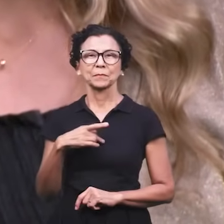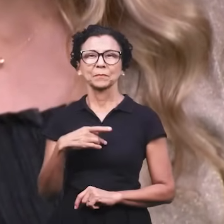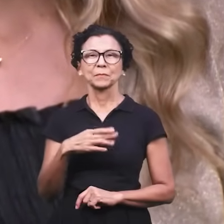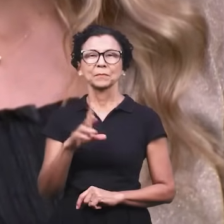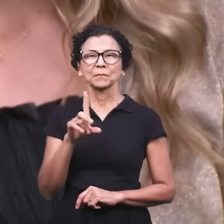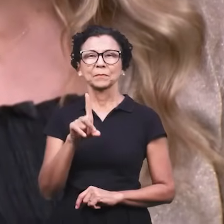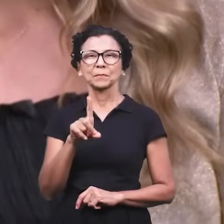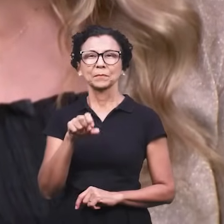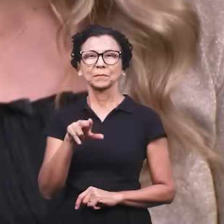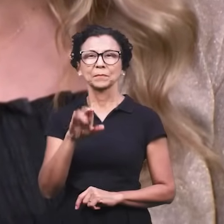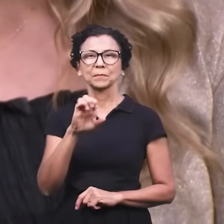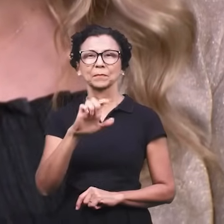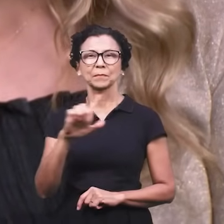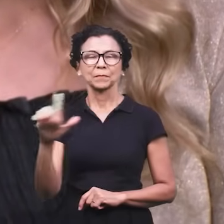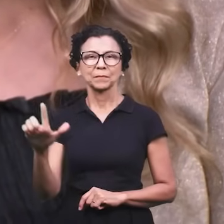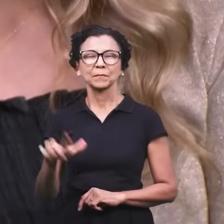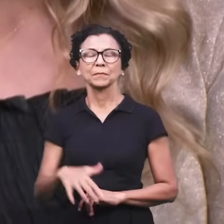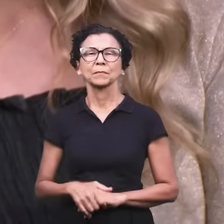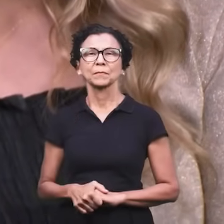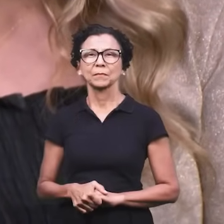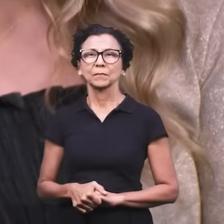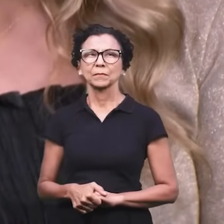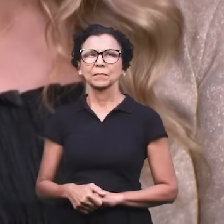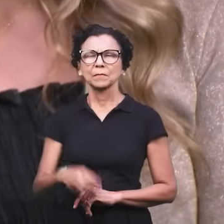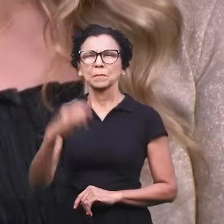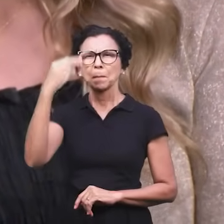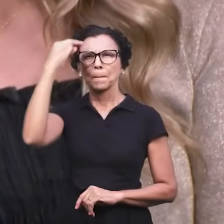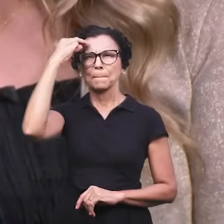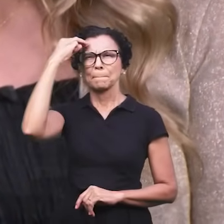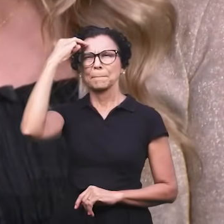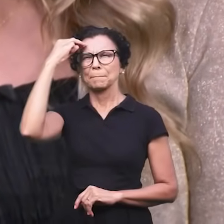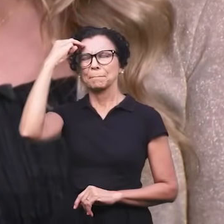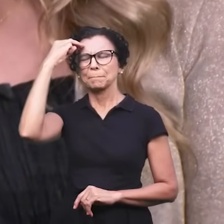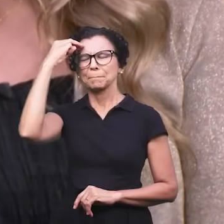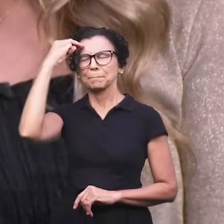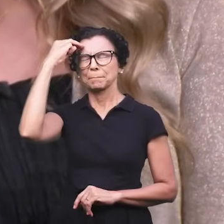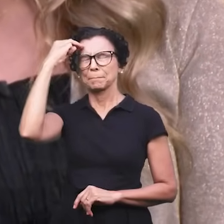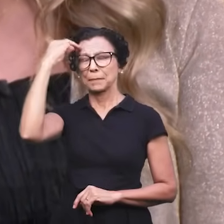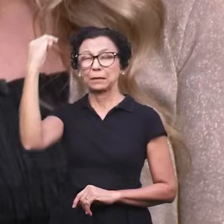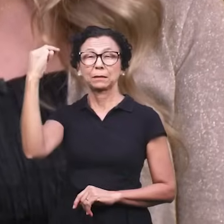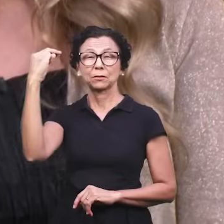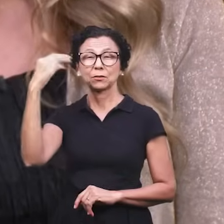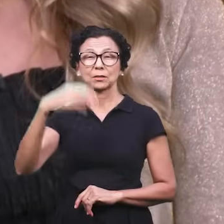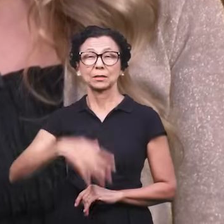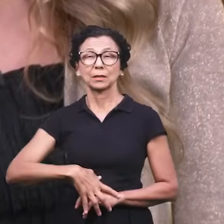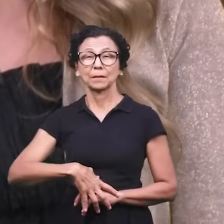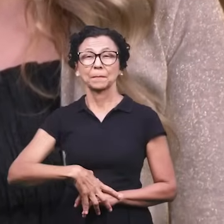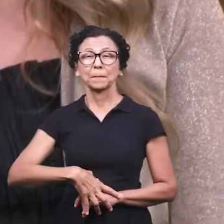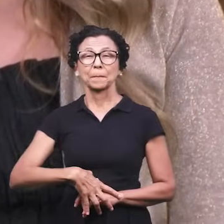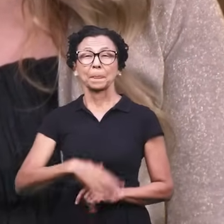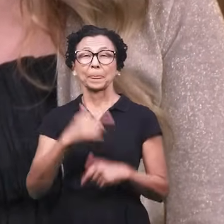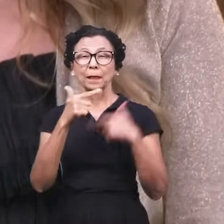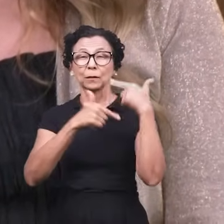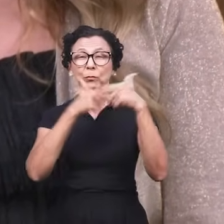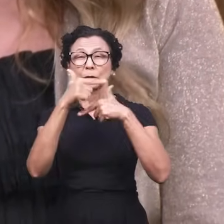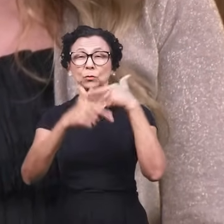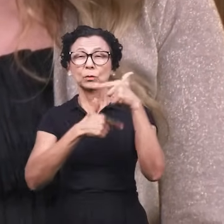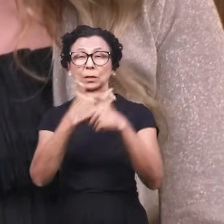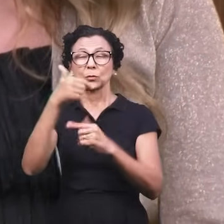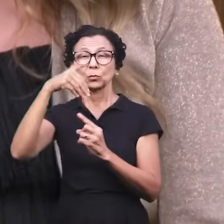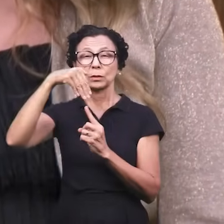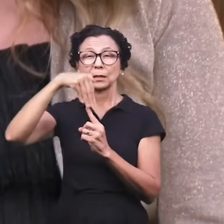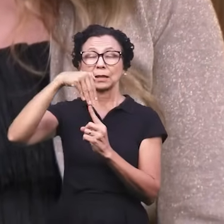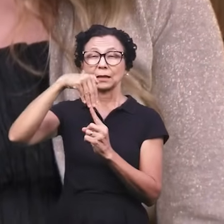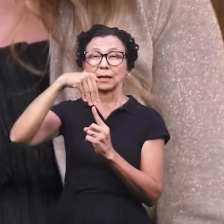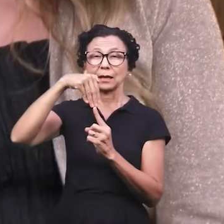maiores batalhas que o homem trava na vida dele são na mente? Na Bíblia vemos diversos exemplos, o próprio exemplo que o senhor citou de Davi, e os seus